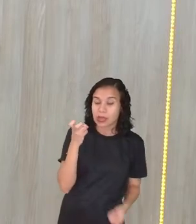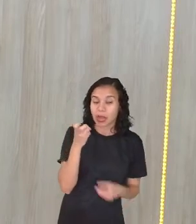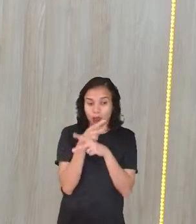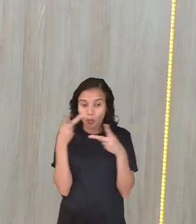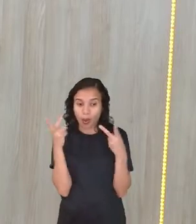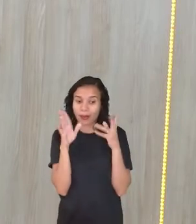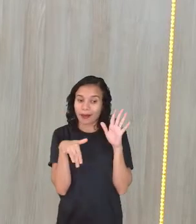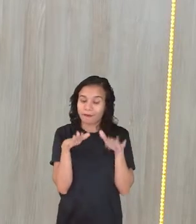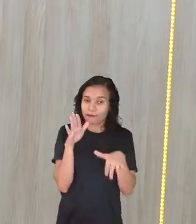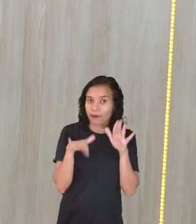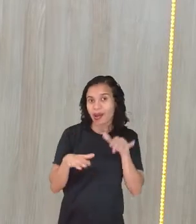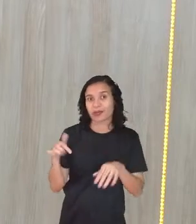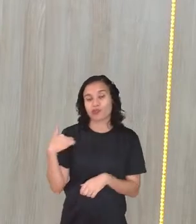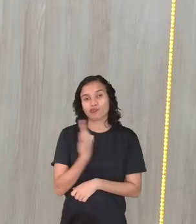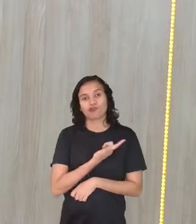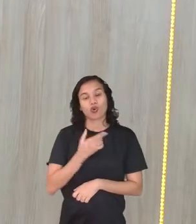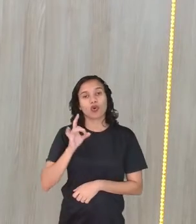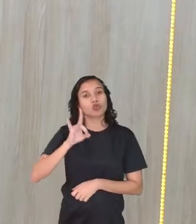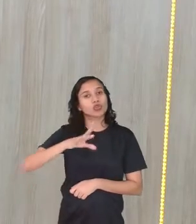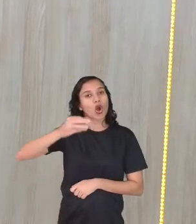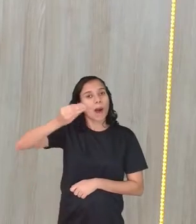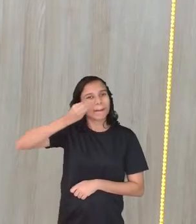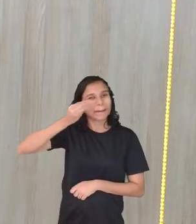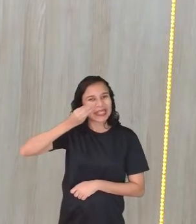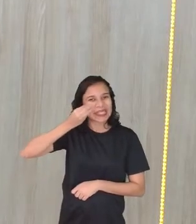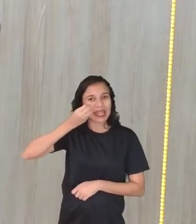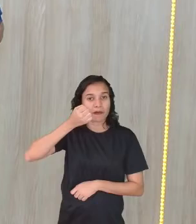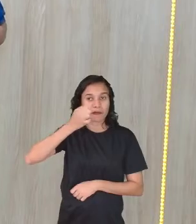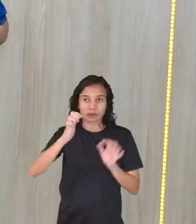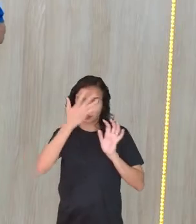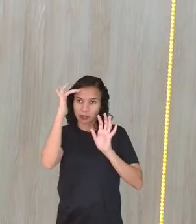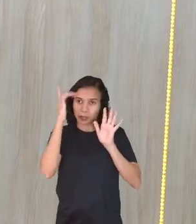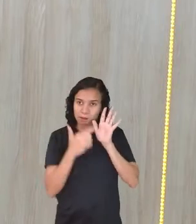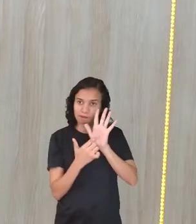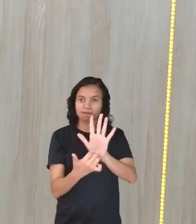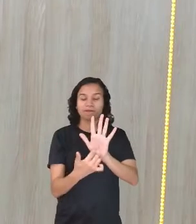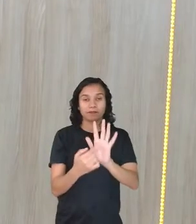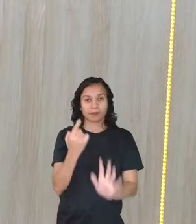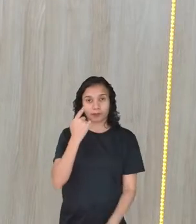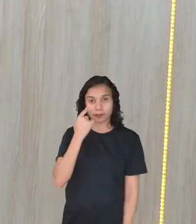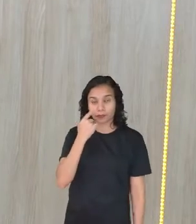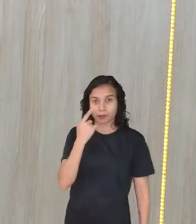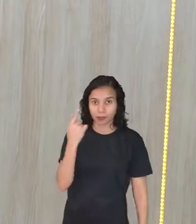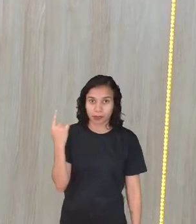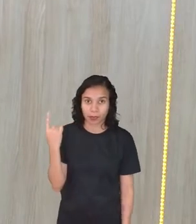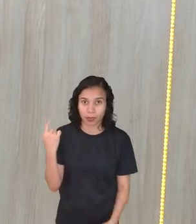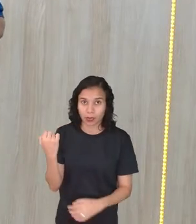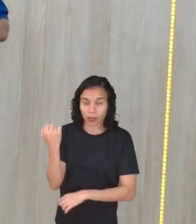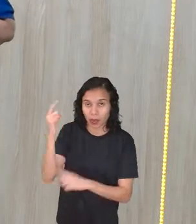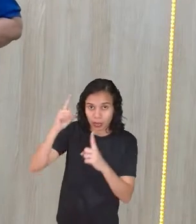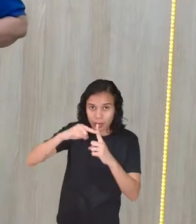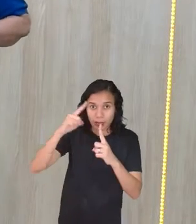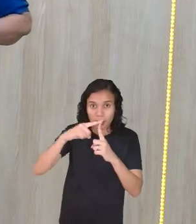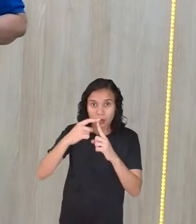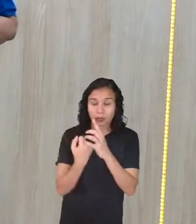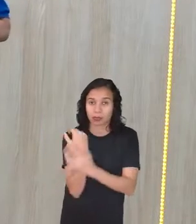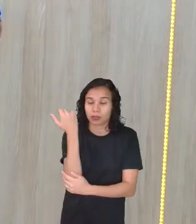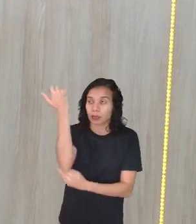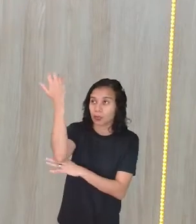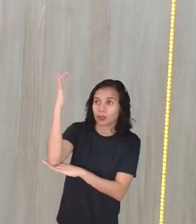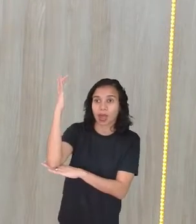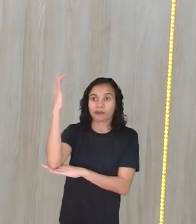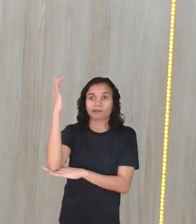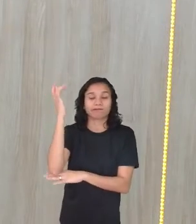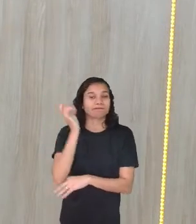vezes, né, a gente só para observar quando alguém mostra. Então, esse tipo de cultura, ele